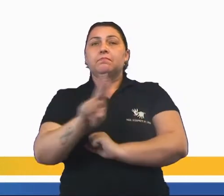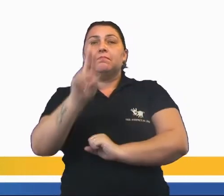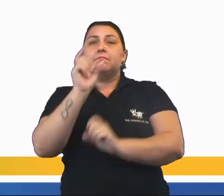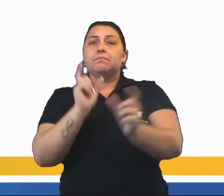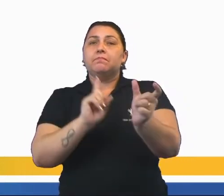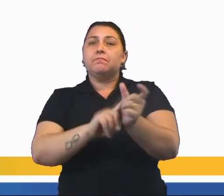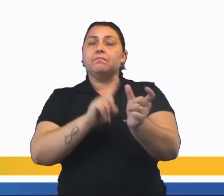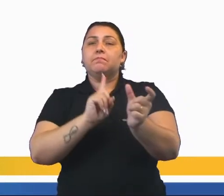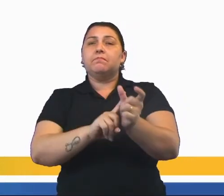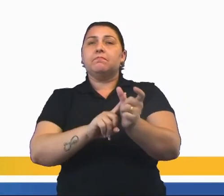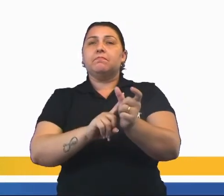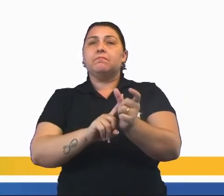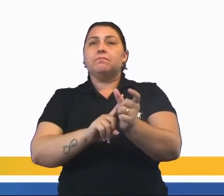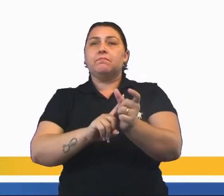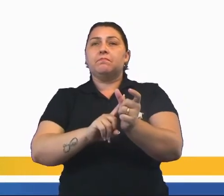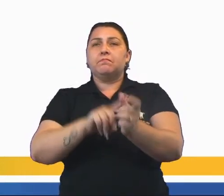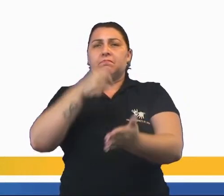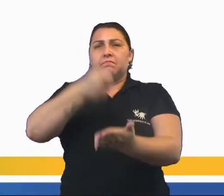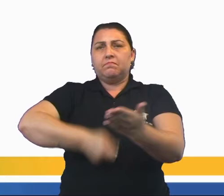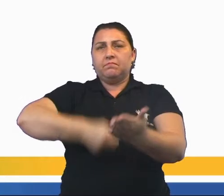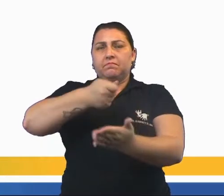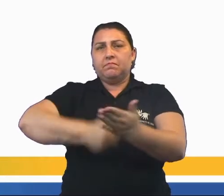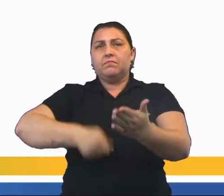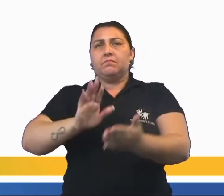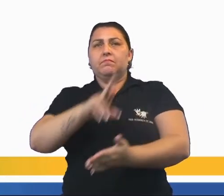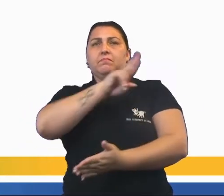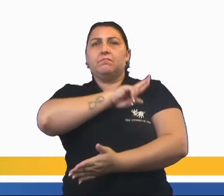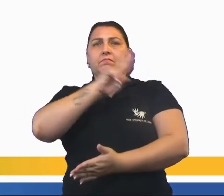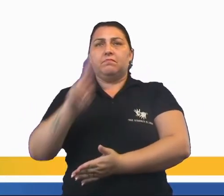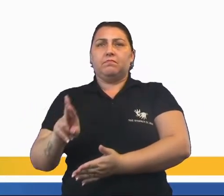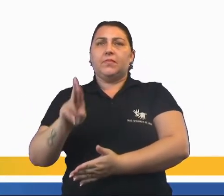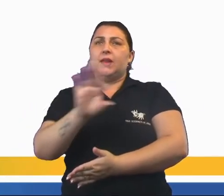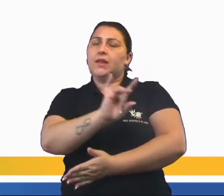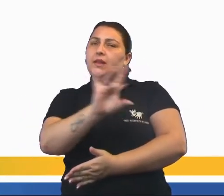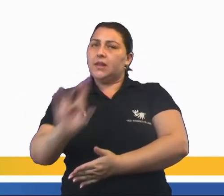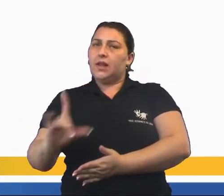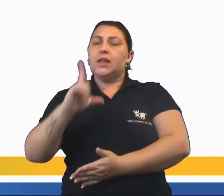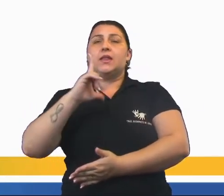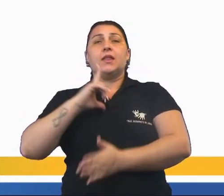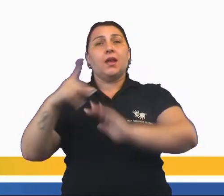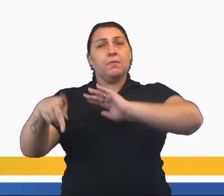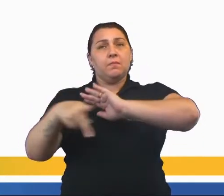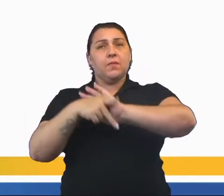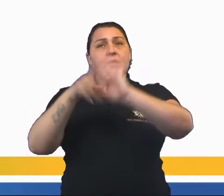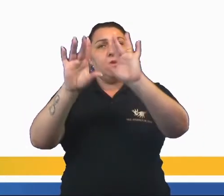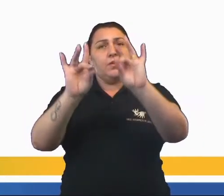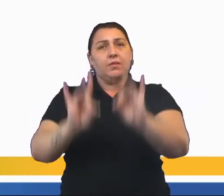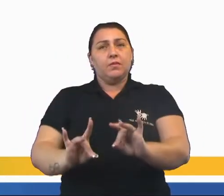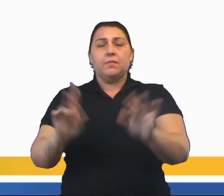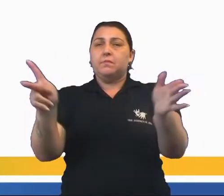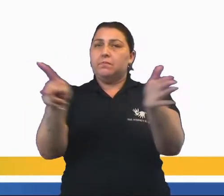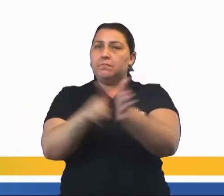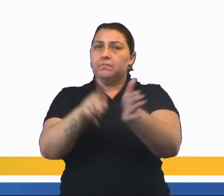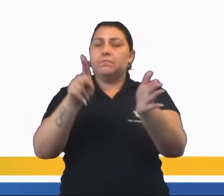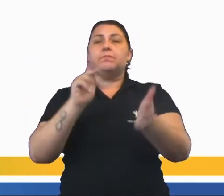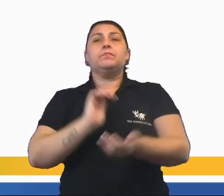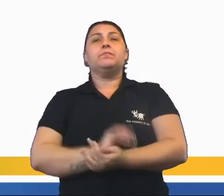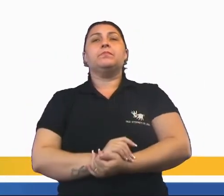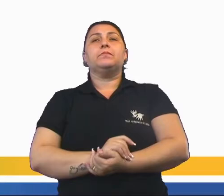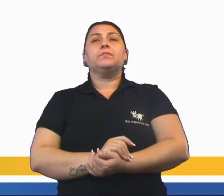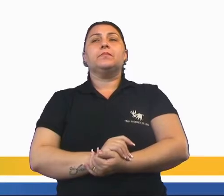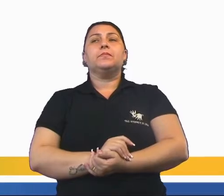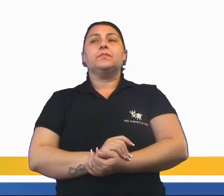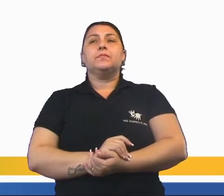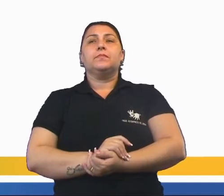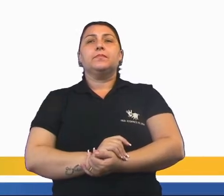a palavra obrigatório. Já o princípio religioso é descritivo. Cada religião tem uma descrição própria